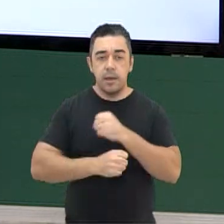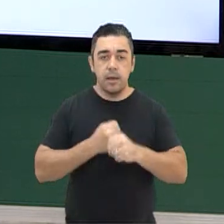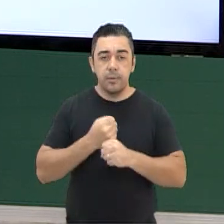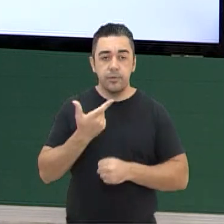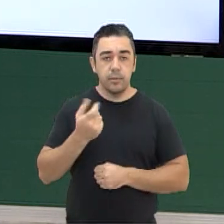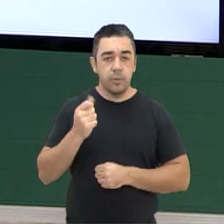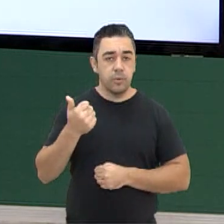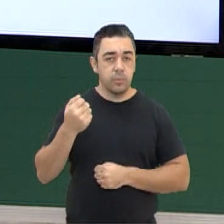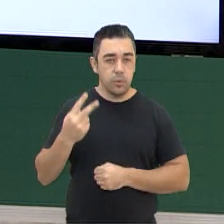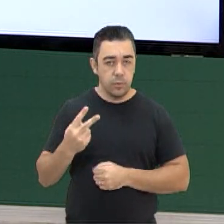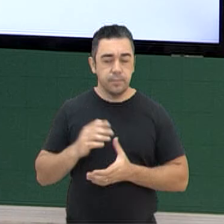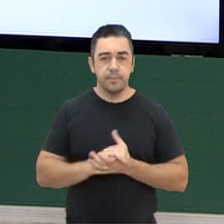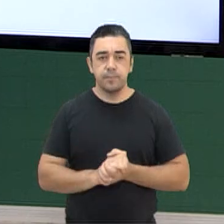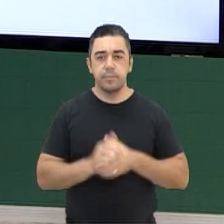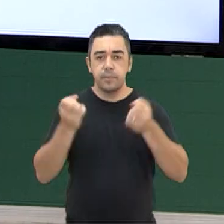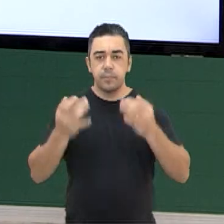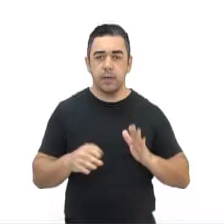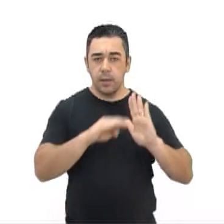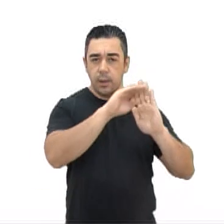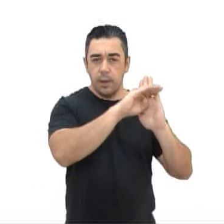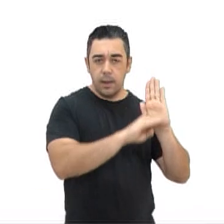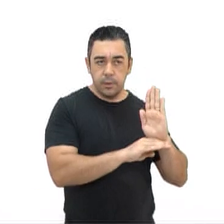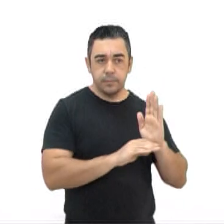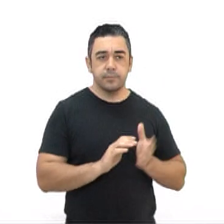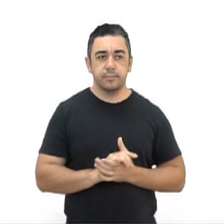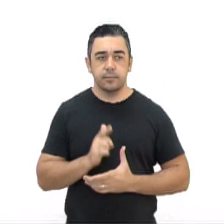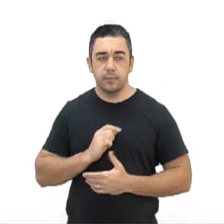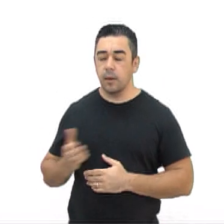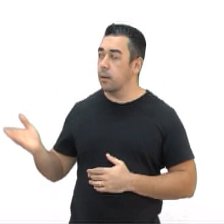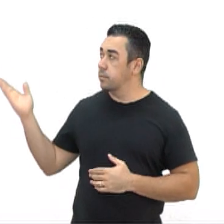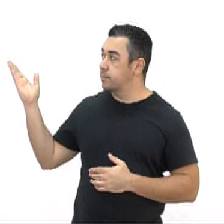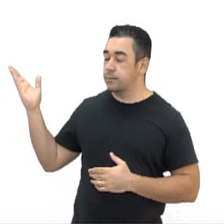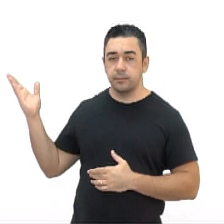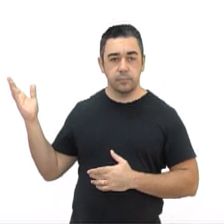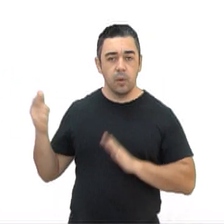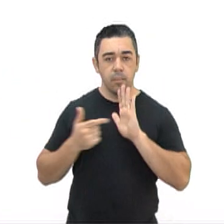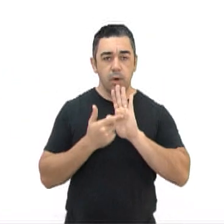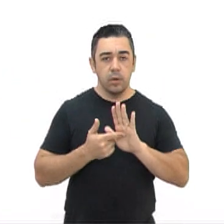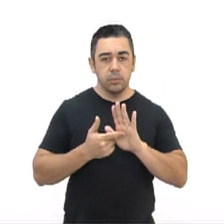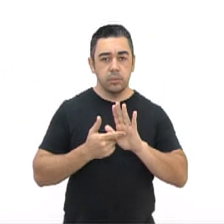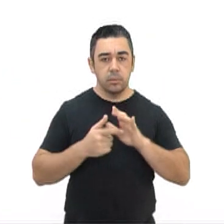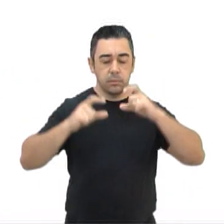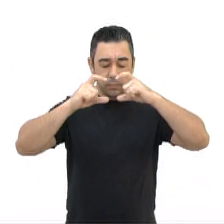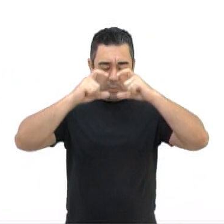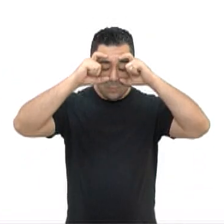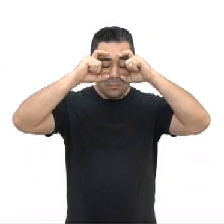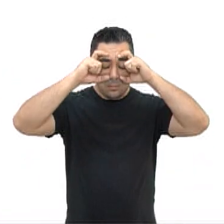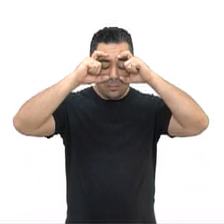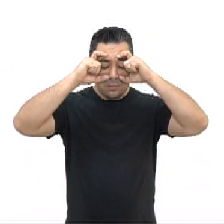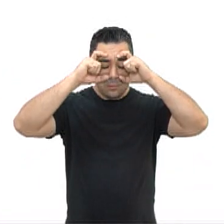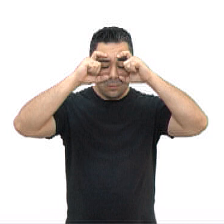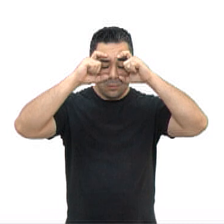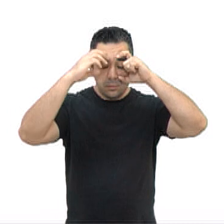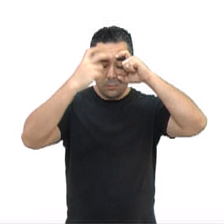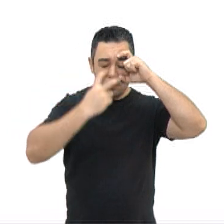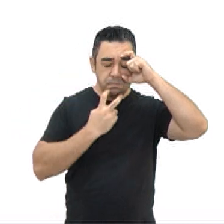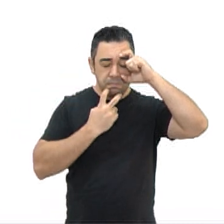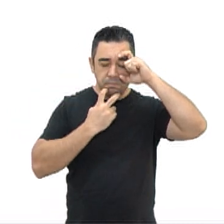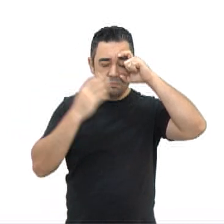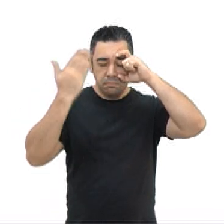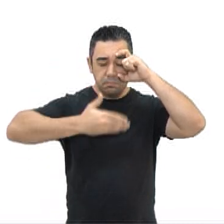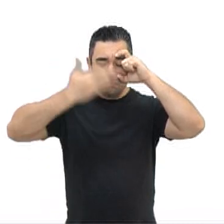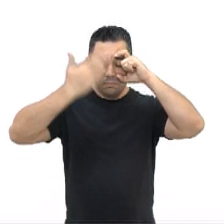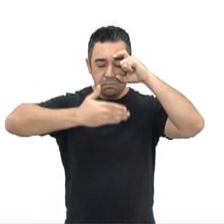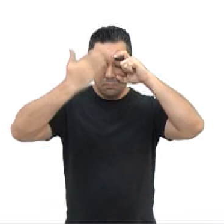Vamos falar um pouco sobre as regras. Aqui nós temos uma imagem do óculos que é utilizado durante